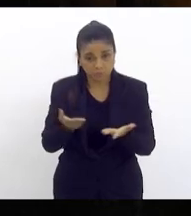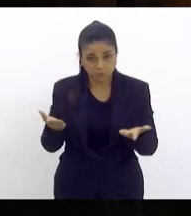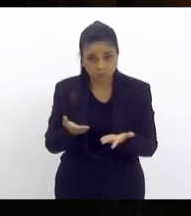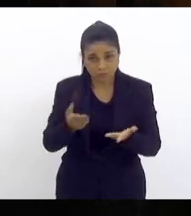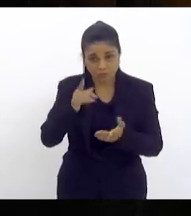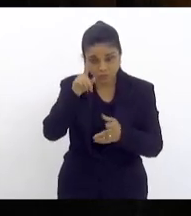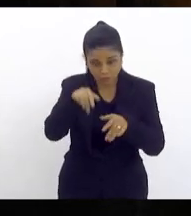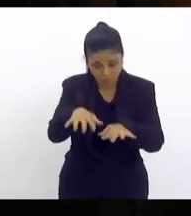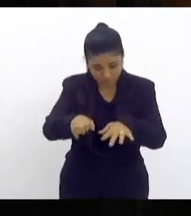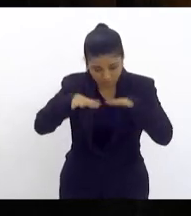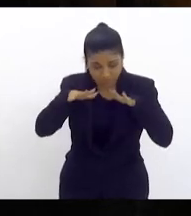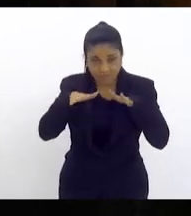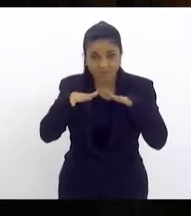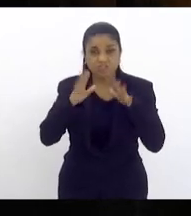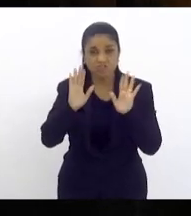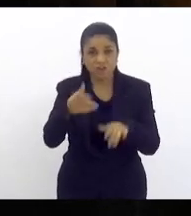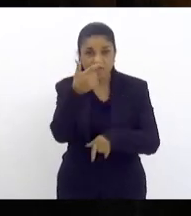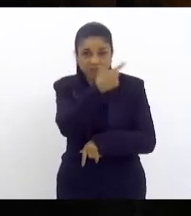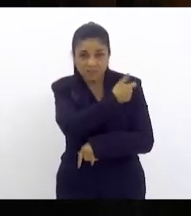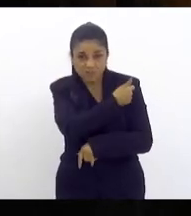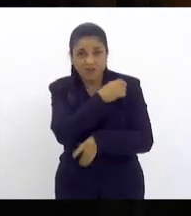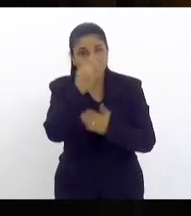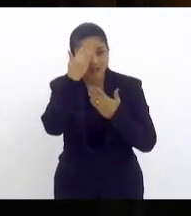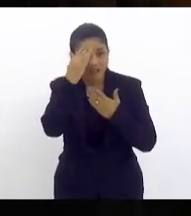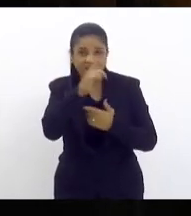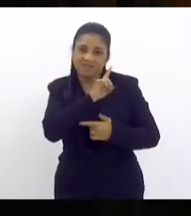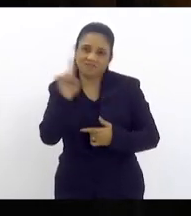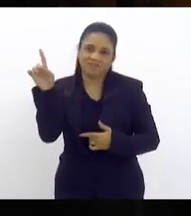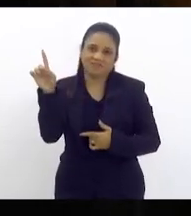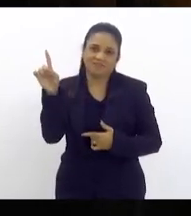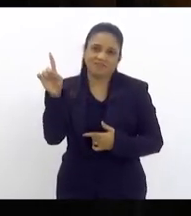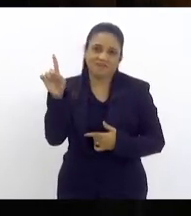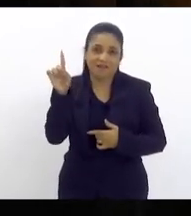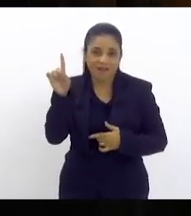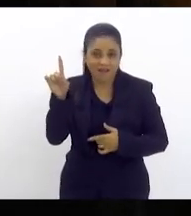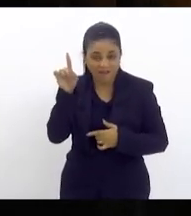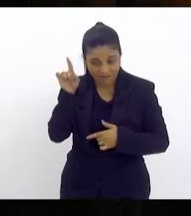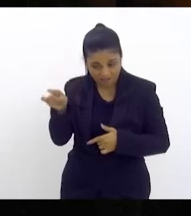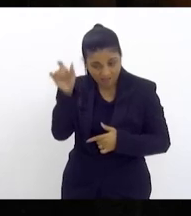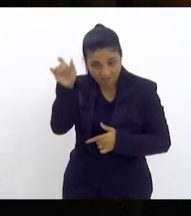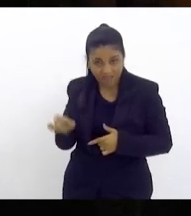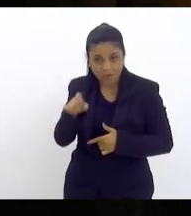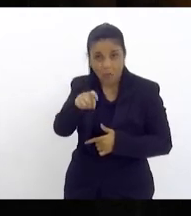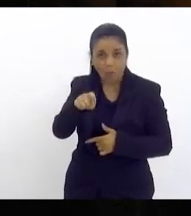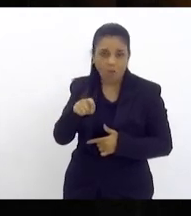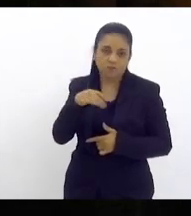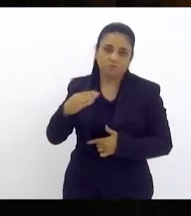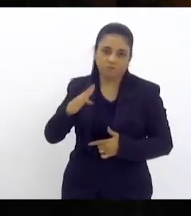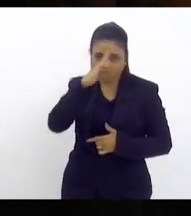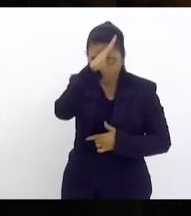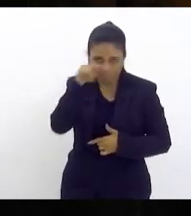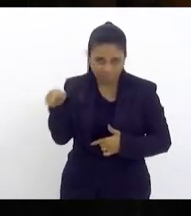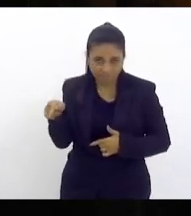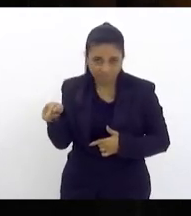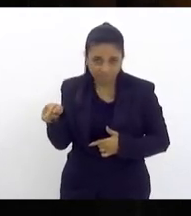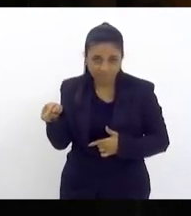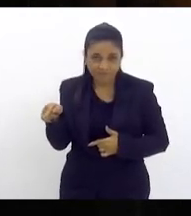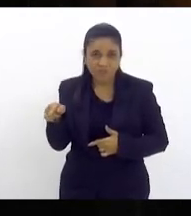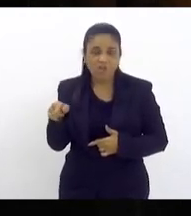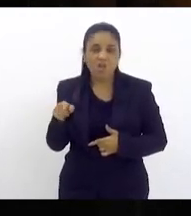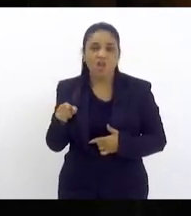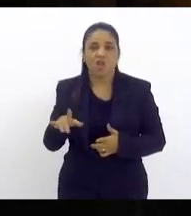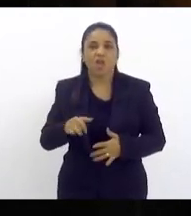caso tenham se vacinado agradeça ao presidente Jair Messias bolsonaro agora é uma